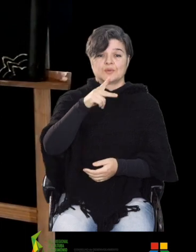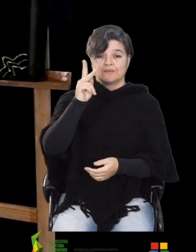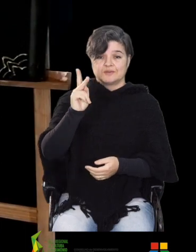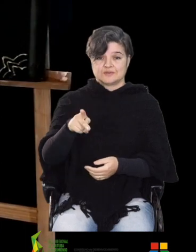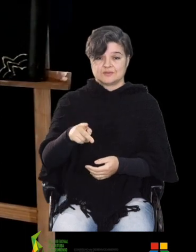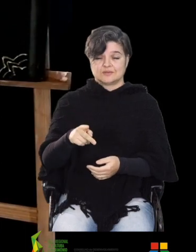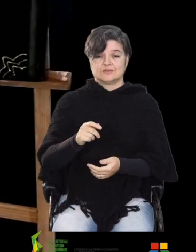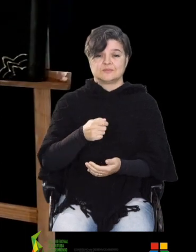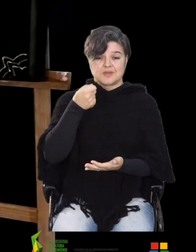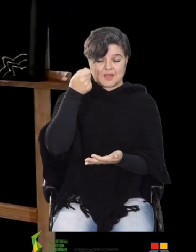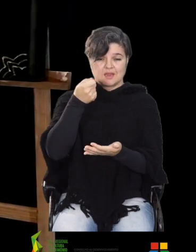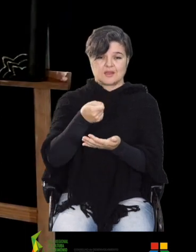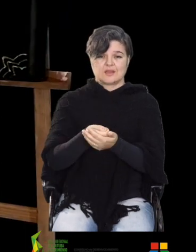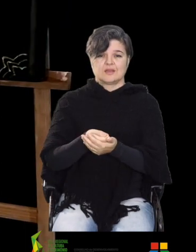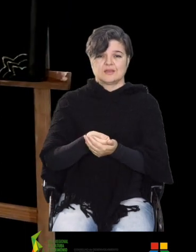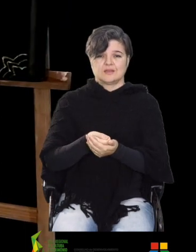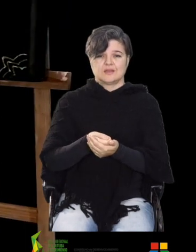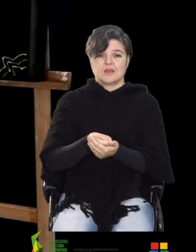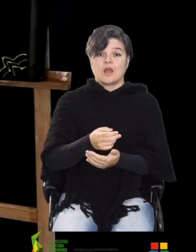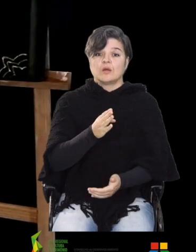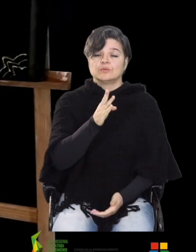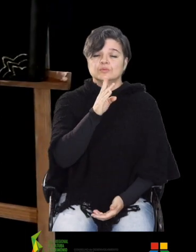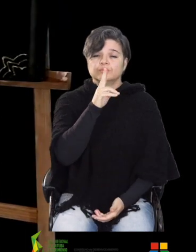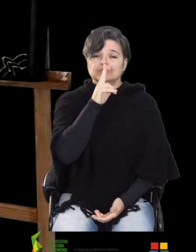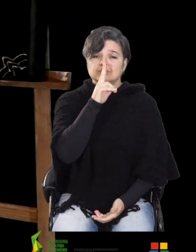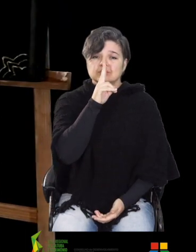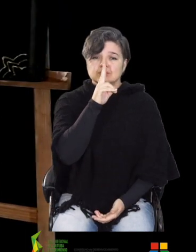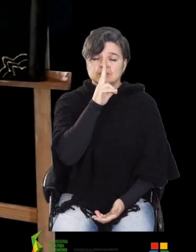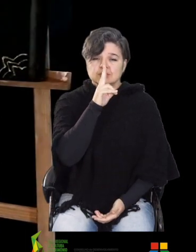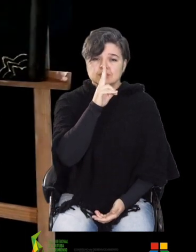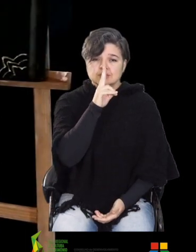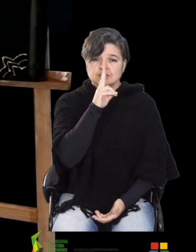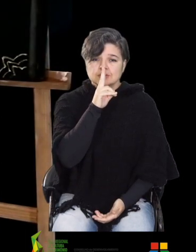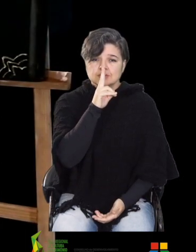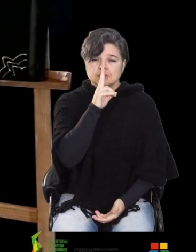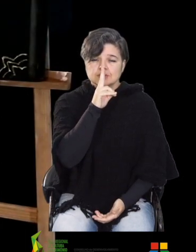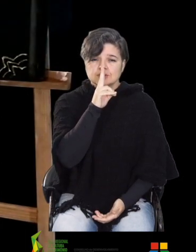mandou o silenciar